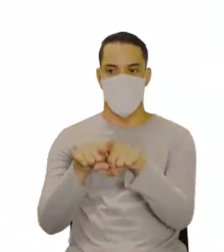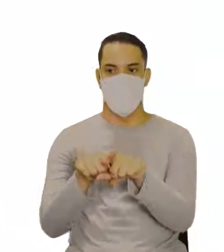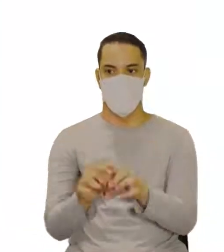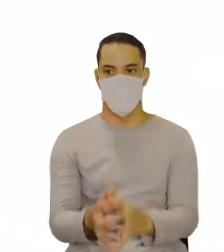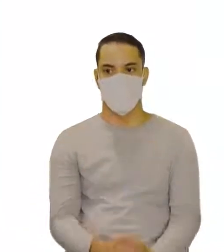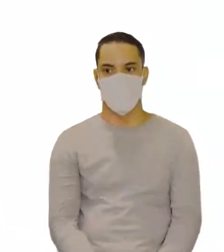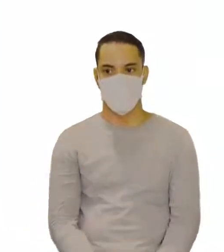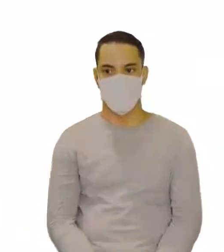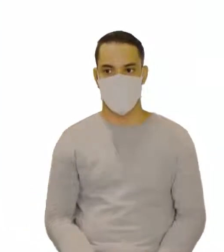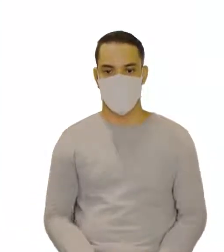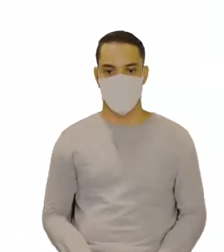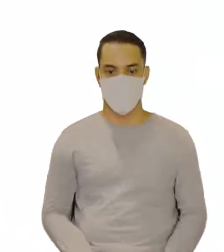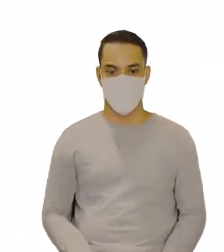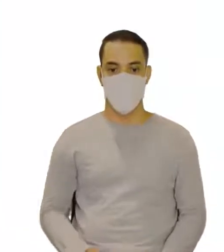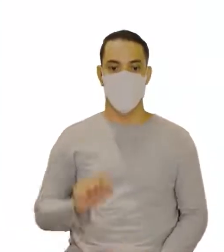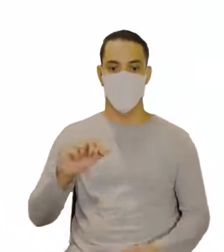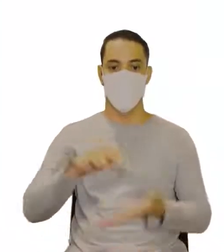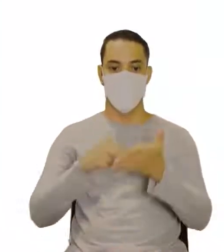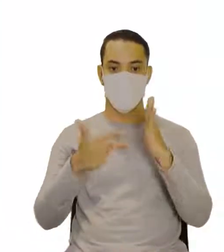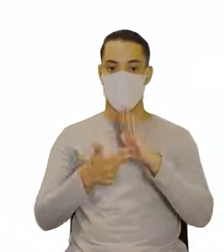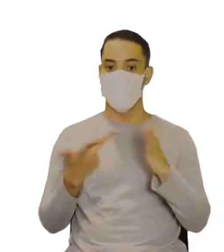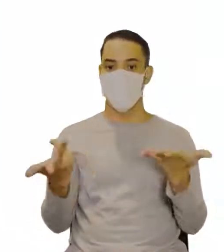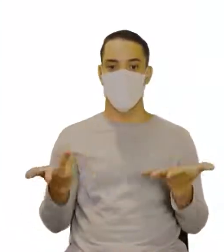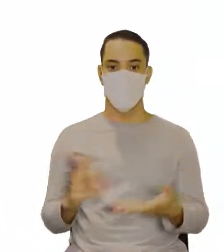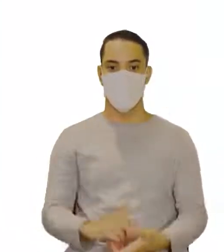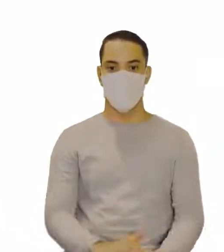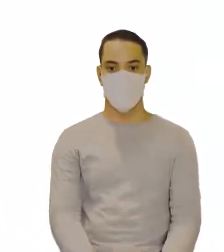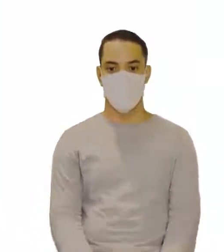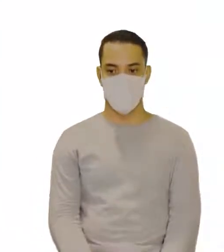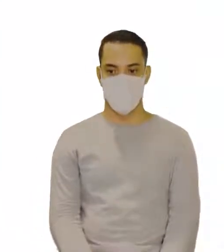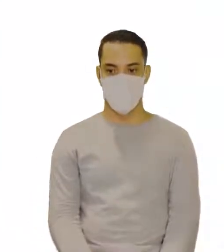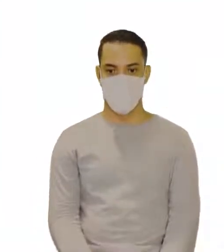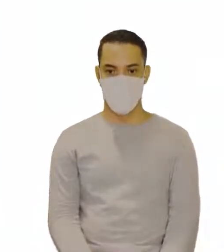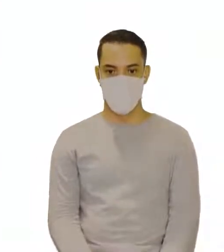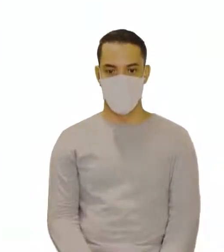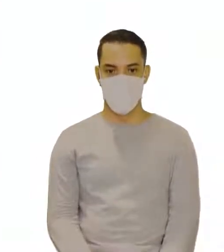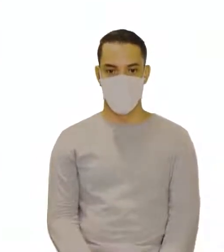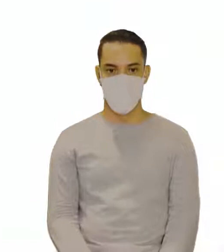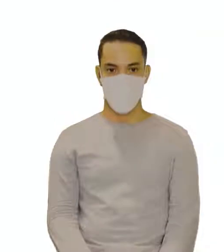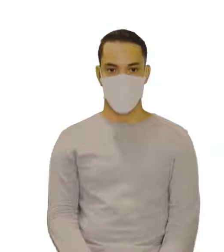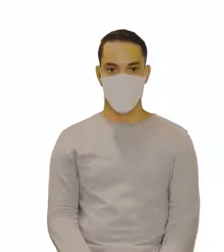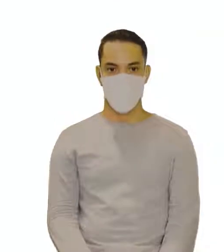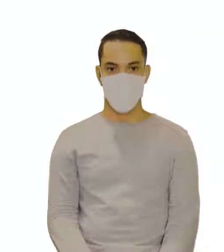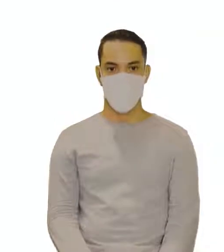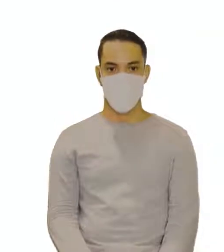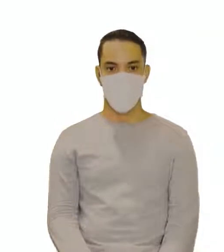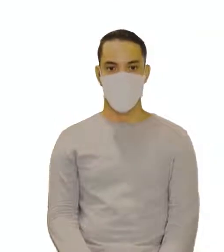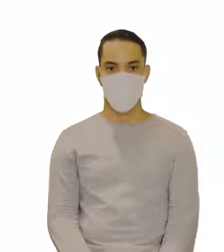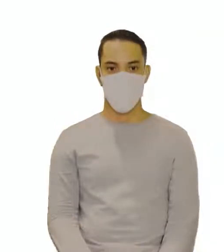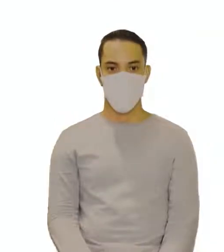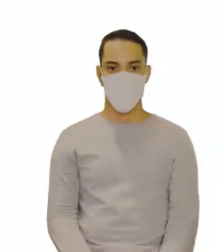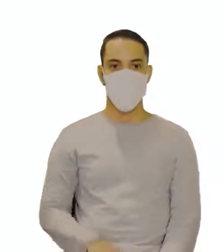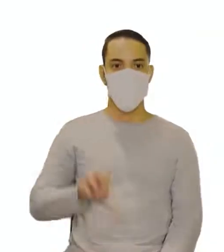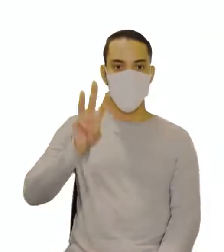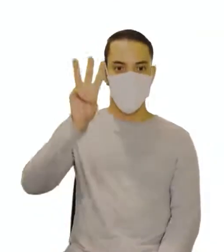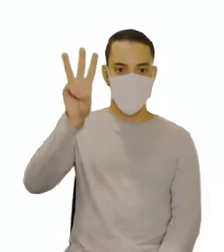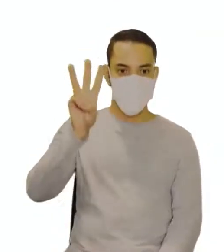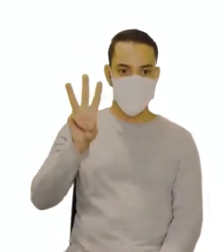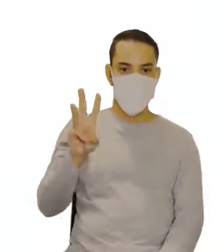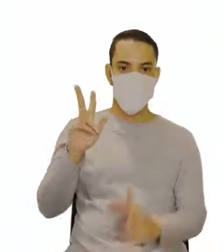O que nós vimos nesse tipo de associação? Que esse cara aqui tem que ser